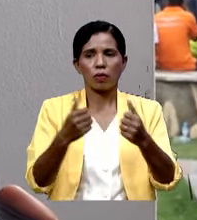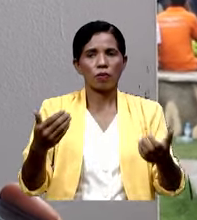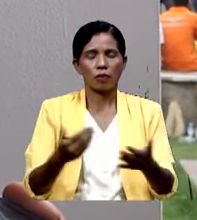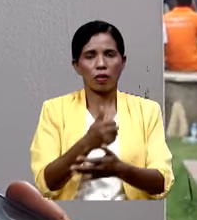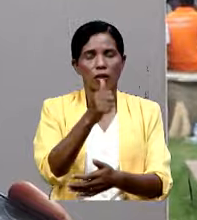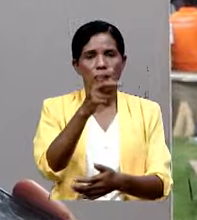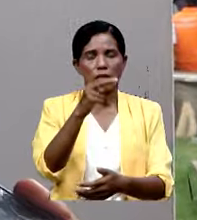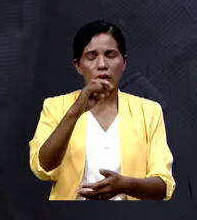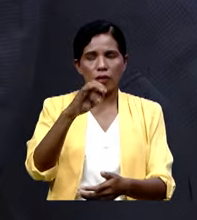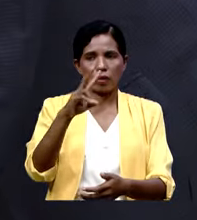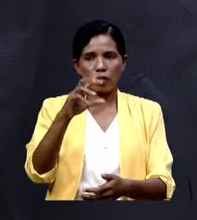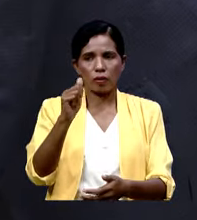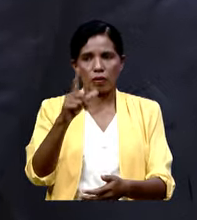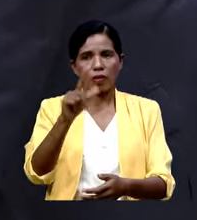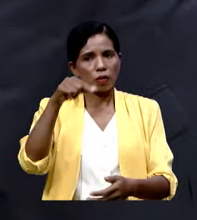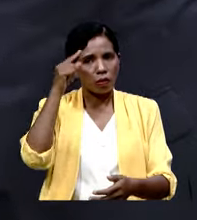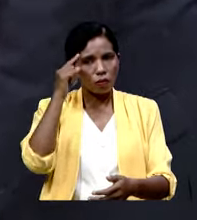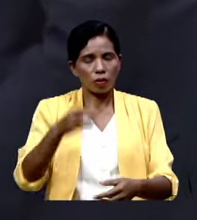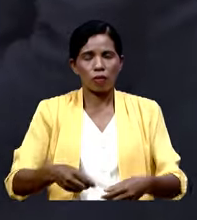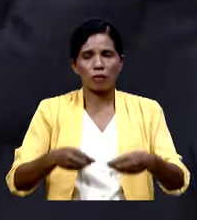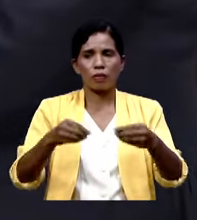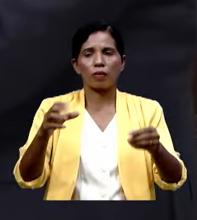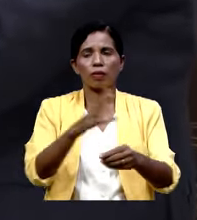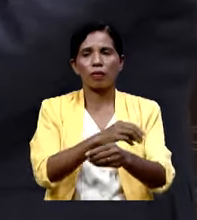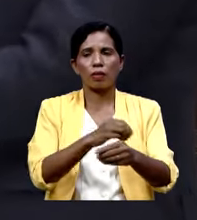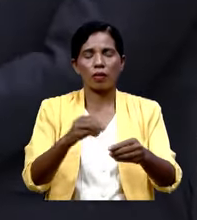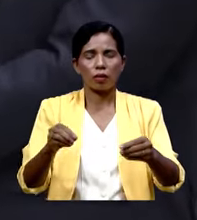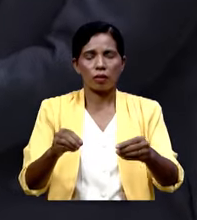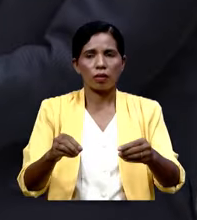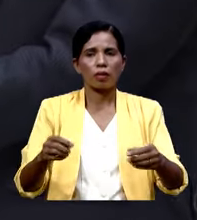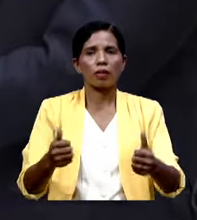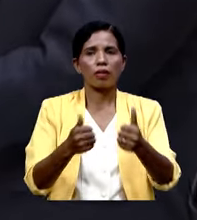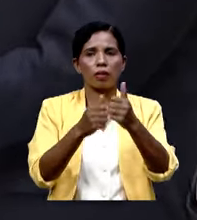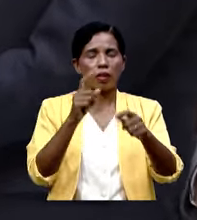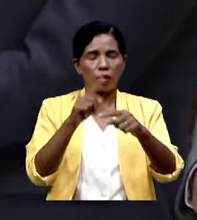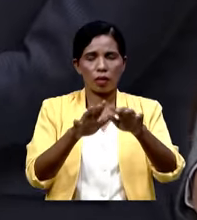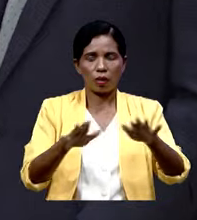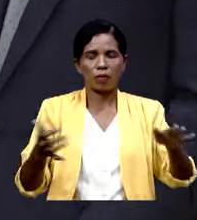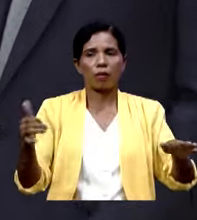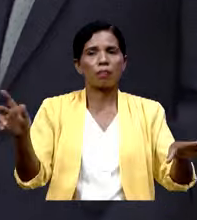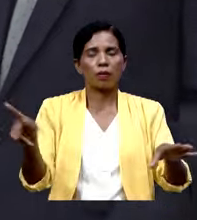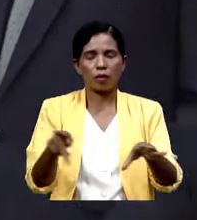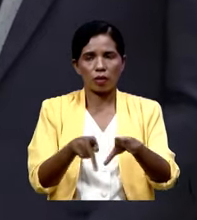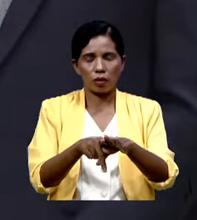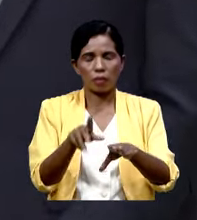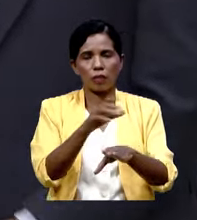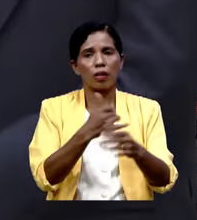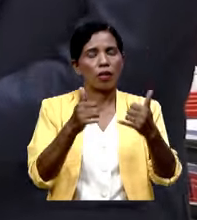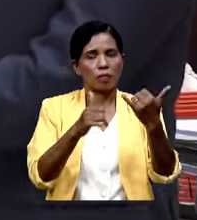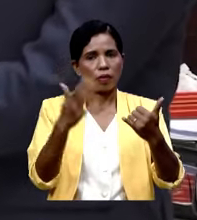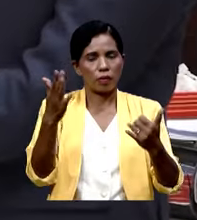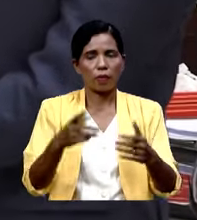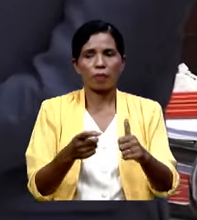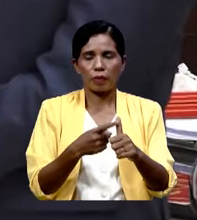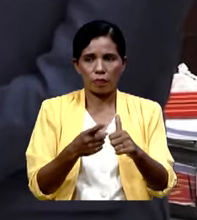Aníbal Carvalho Martins Ateten, governo se digitaliza jogo lotaria popular, onde evita a barra que se participa e a jogo refere.